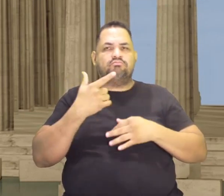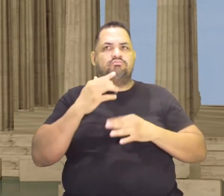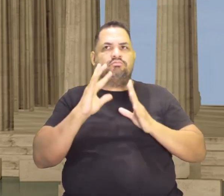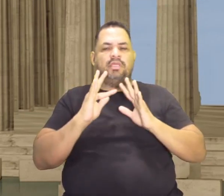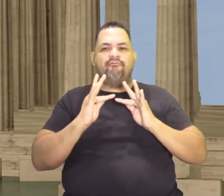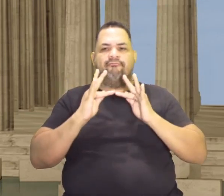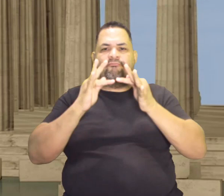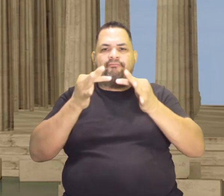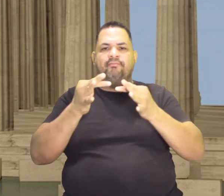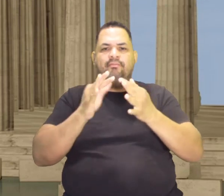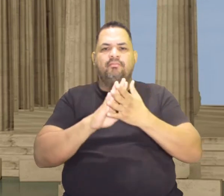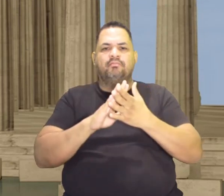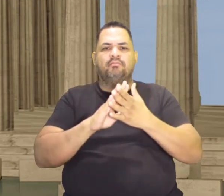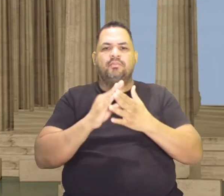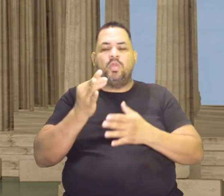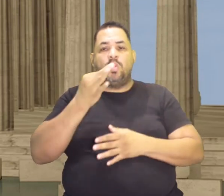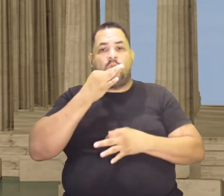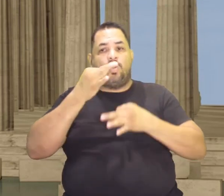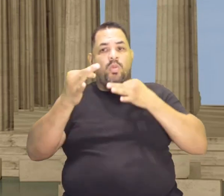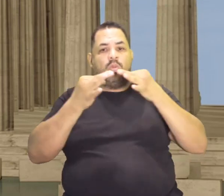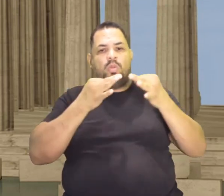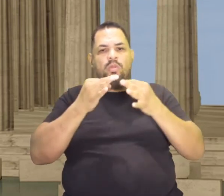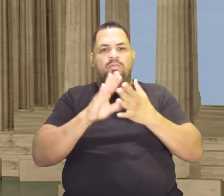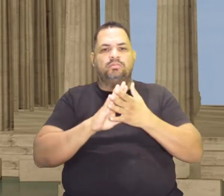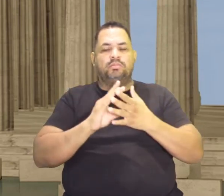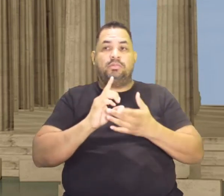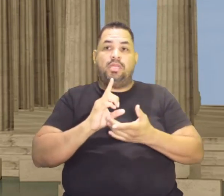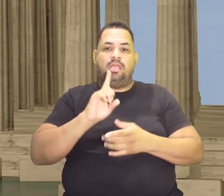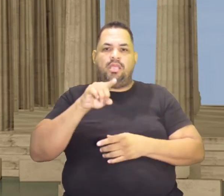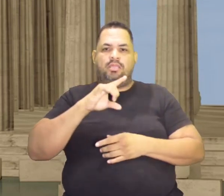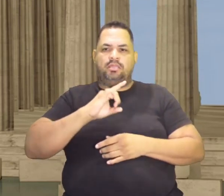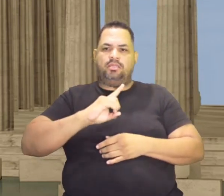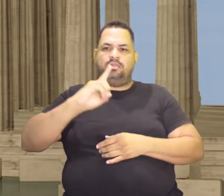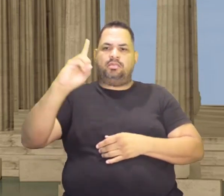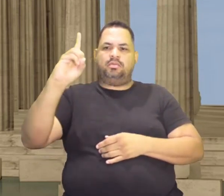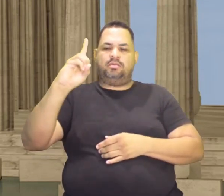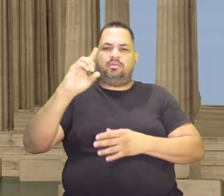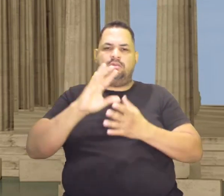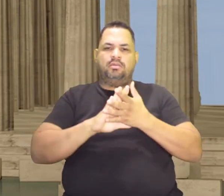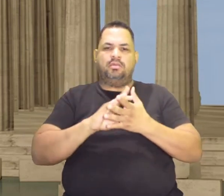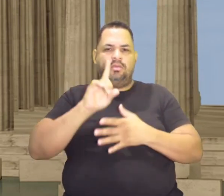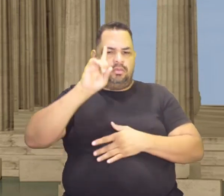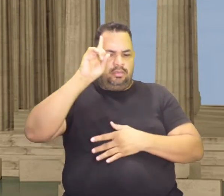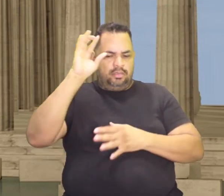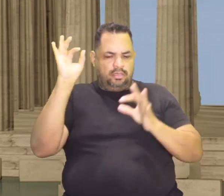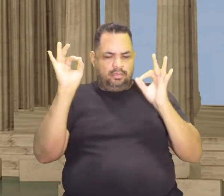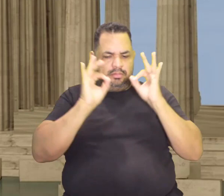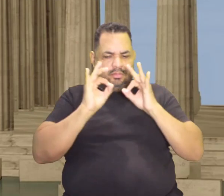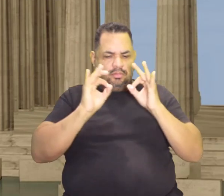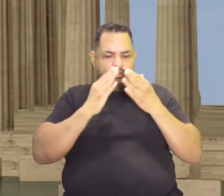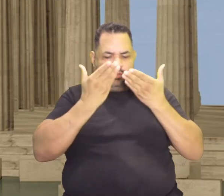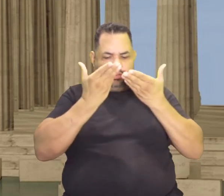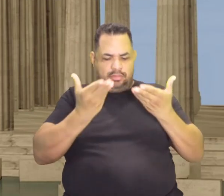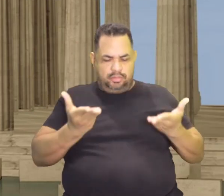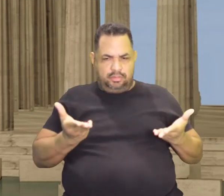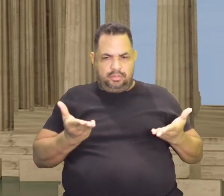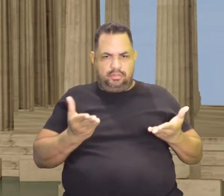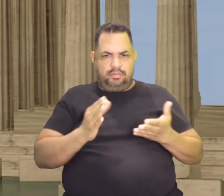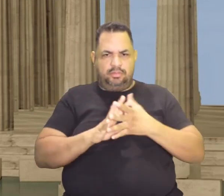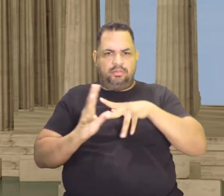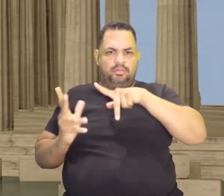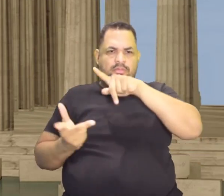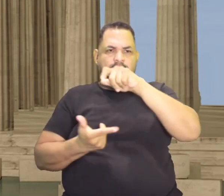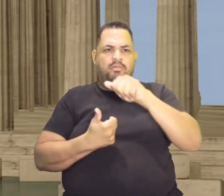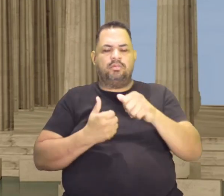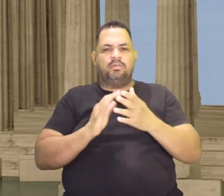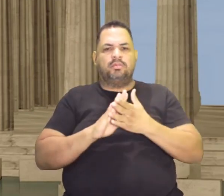infinitude, supostamente dizendo, seria Deus, né? Que tem uma ideia perfeita daquilo que está no mundo. Você